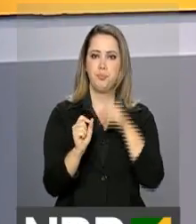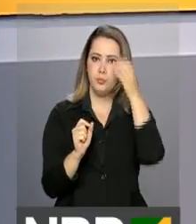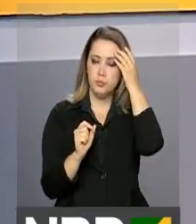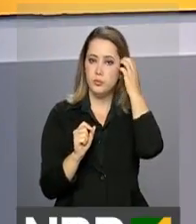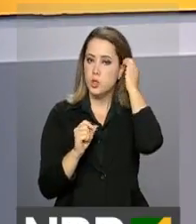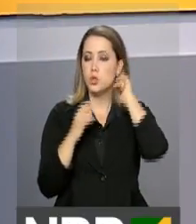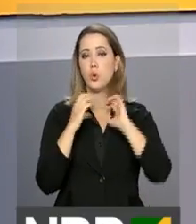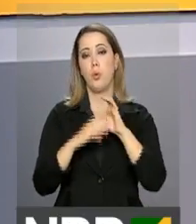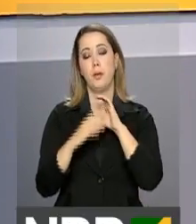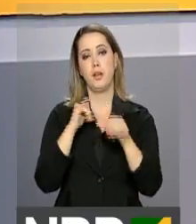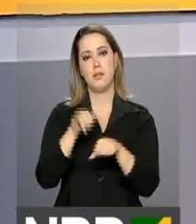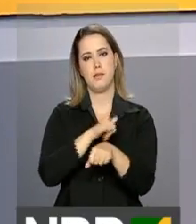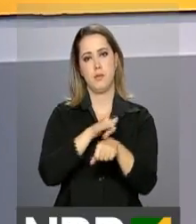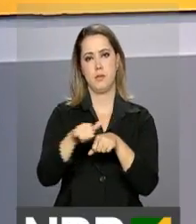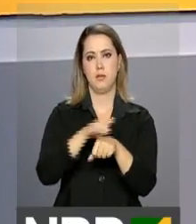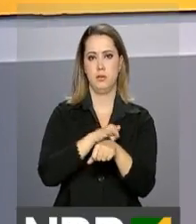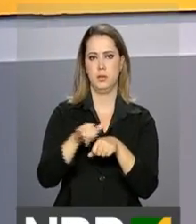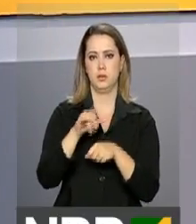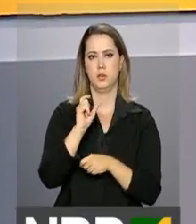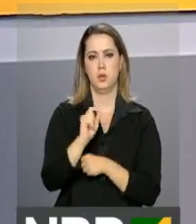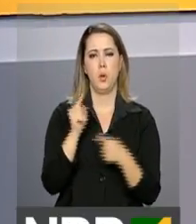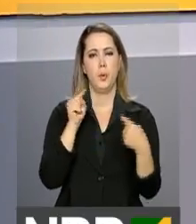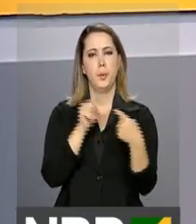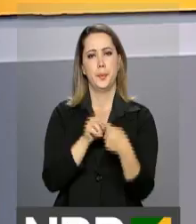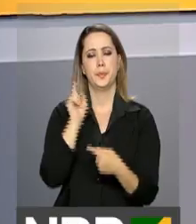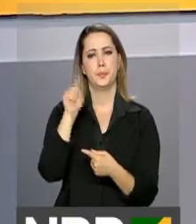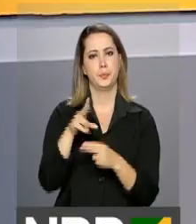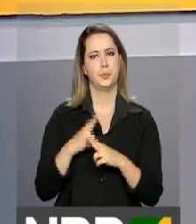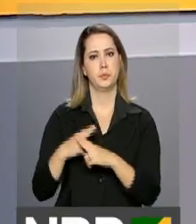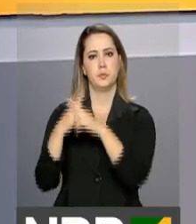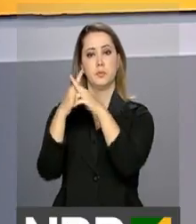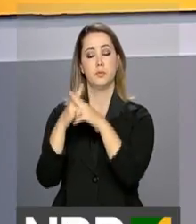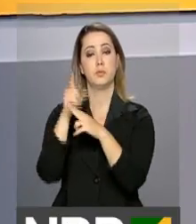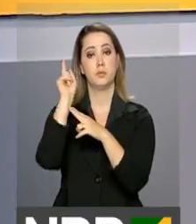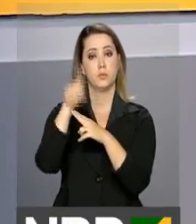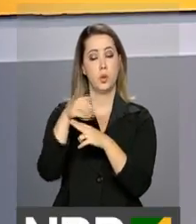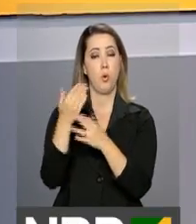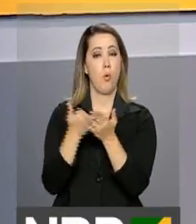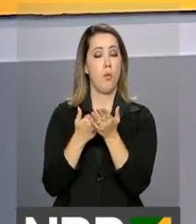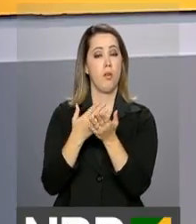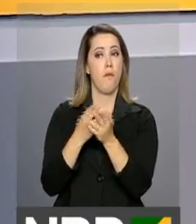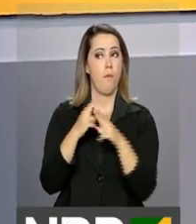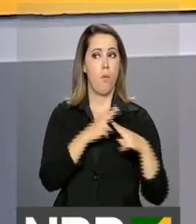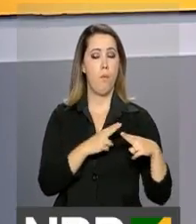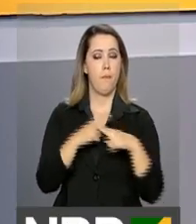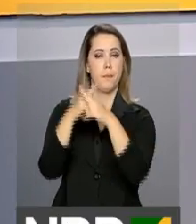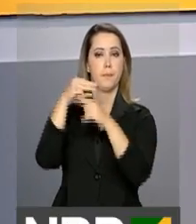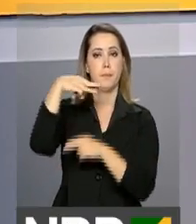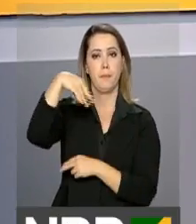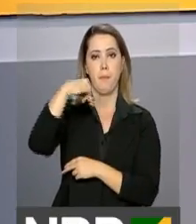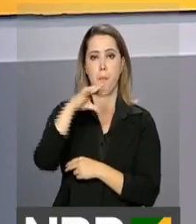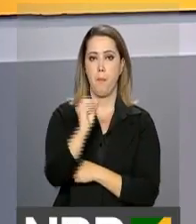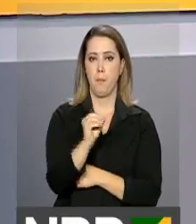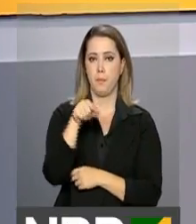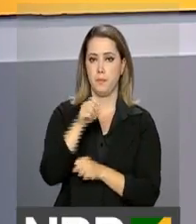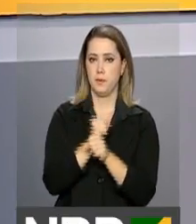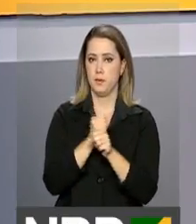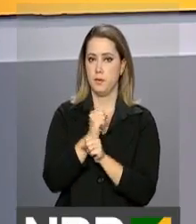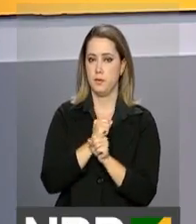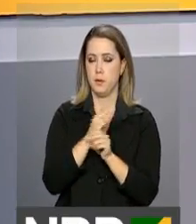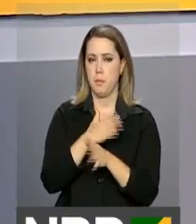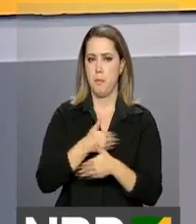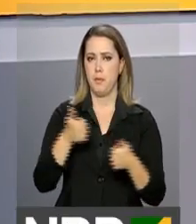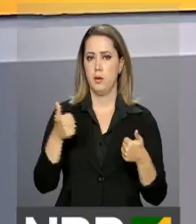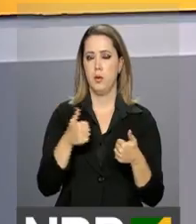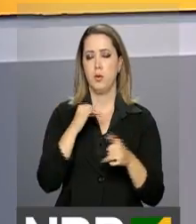defesa e comunicações estratégicas um dos objetivos desse satélite lançado em maio deste ano é ampliar o acesso à internet